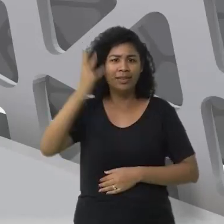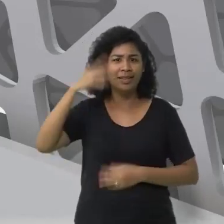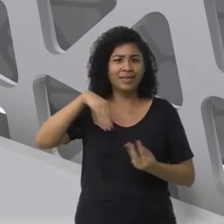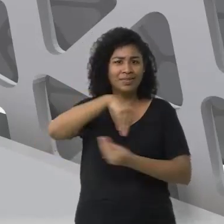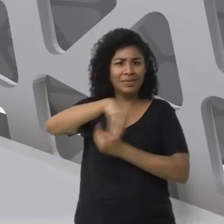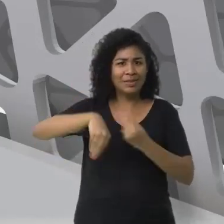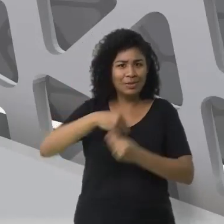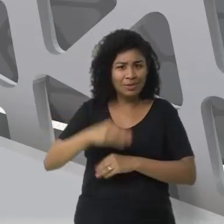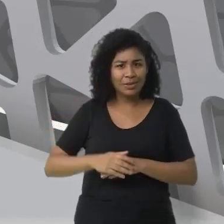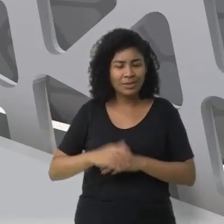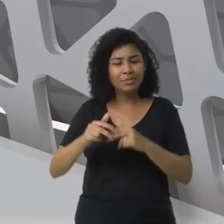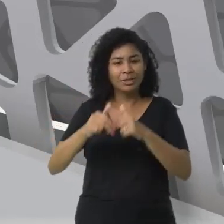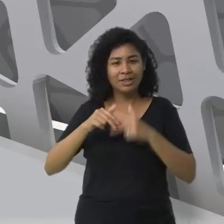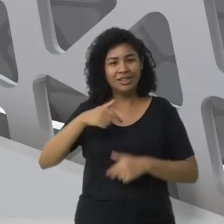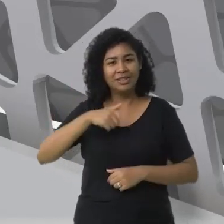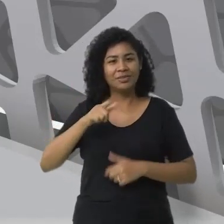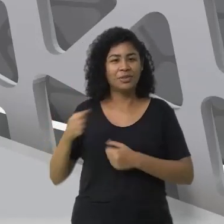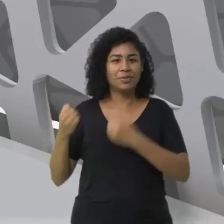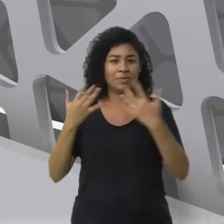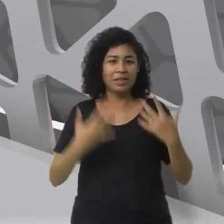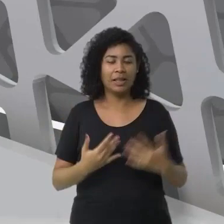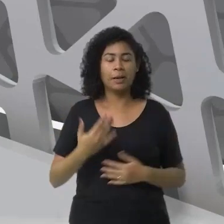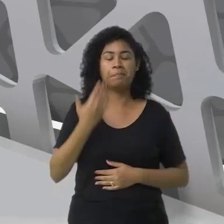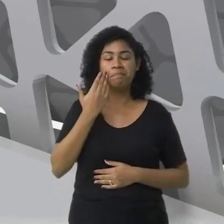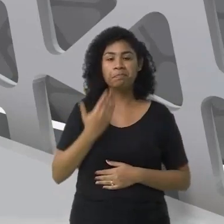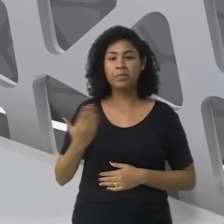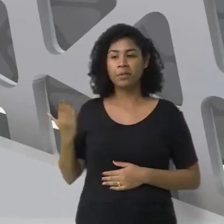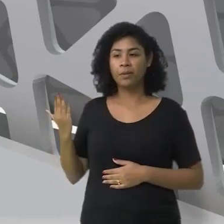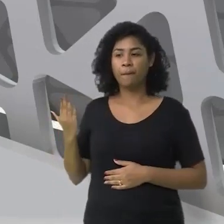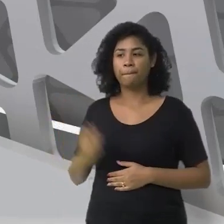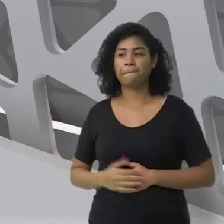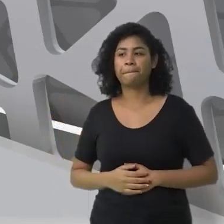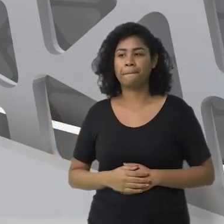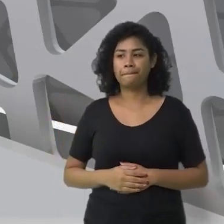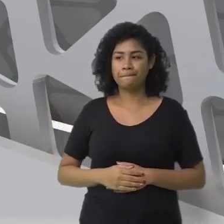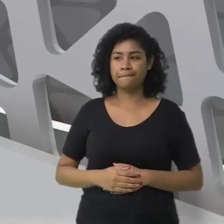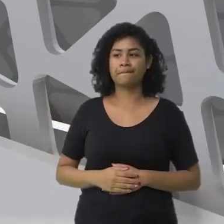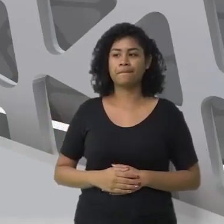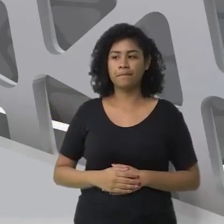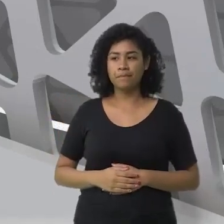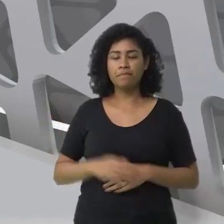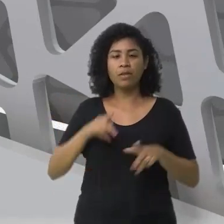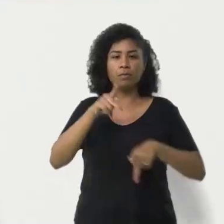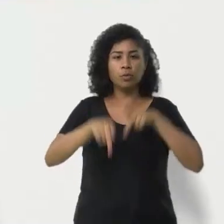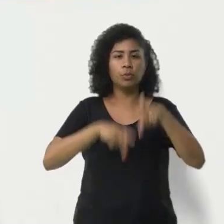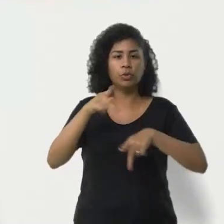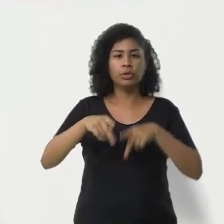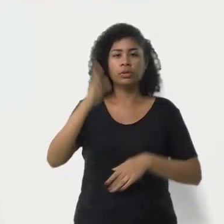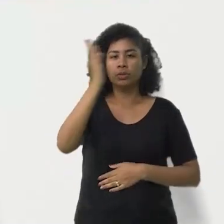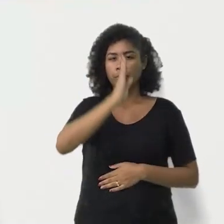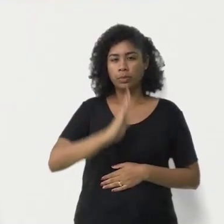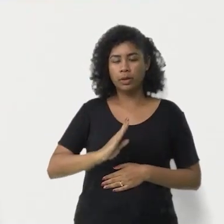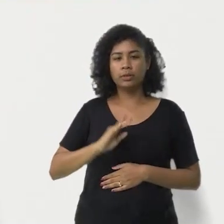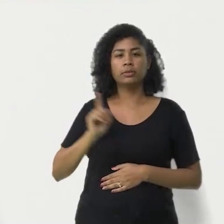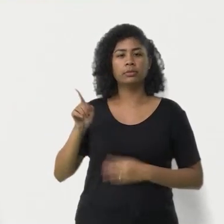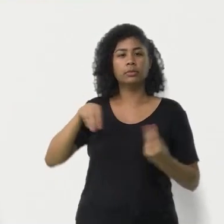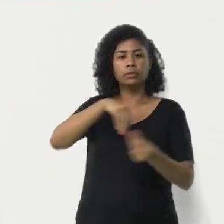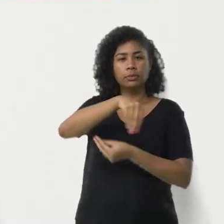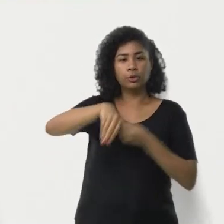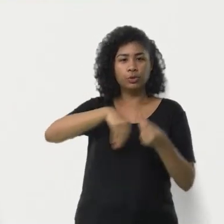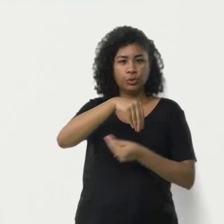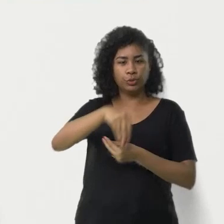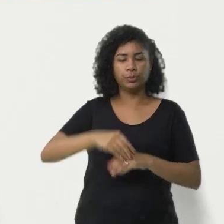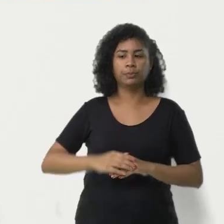iremos verificar em relação à população brasileira. Olha só, a heterogeneidade da população brasileira. Vamos